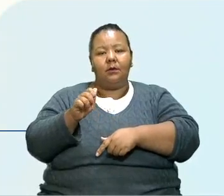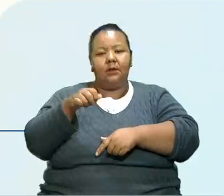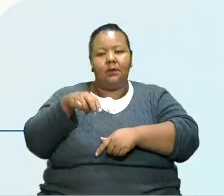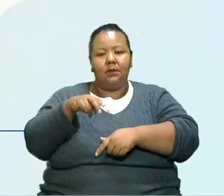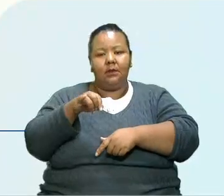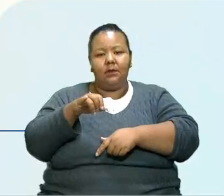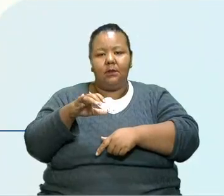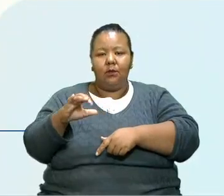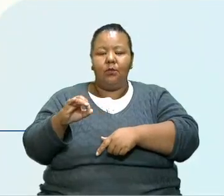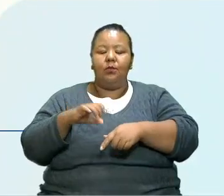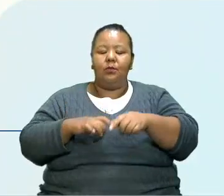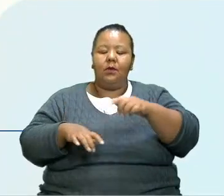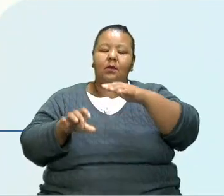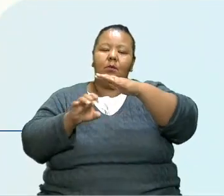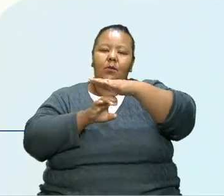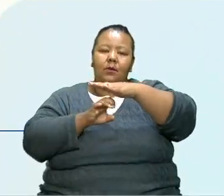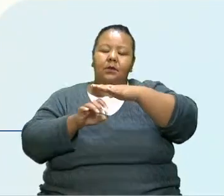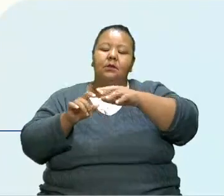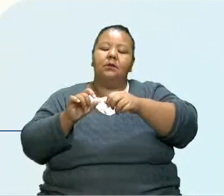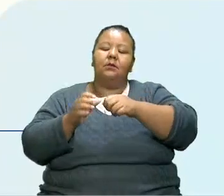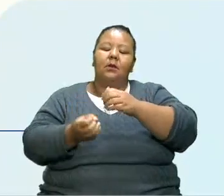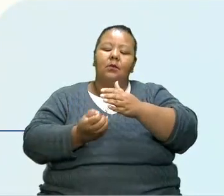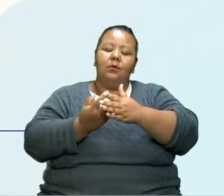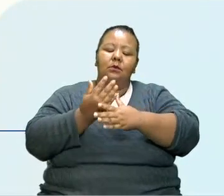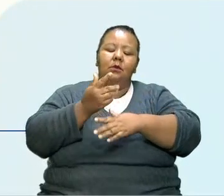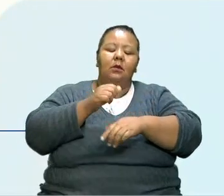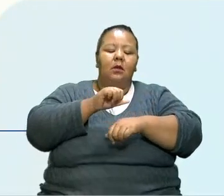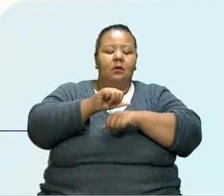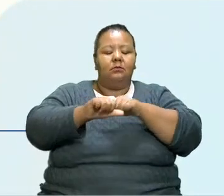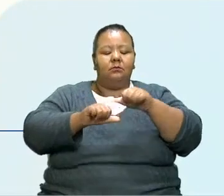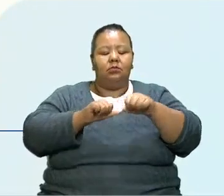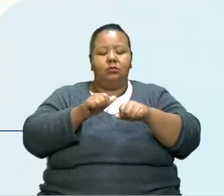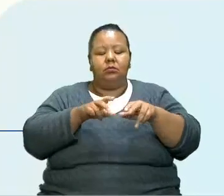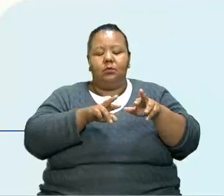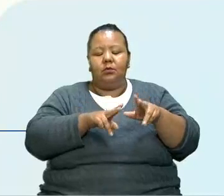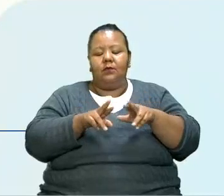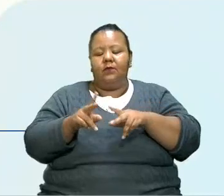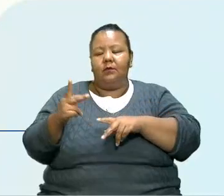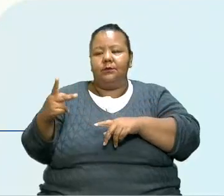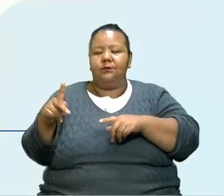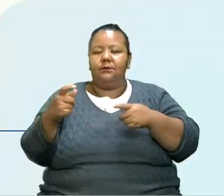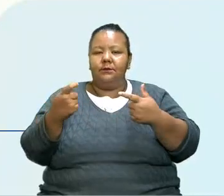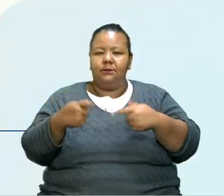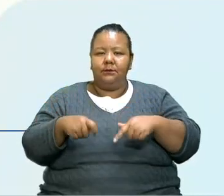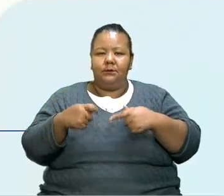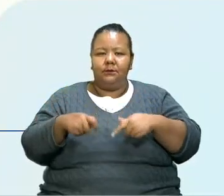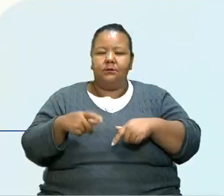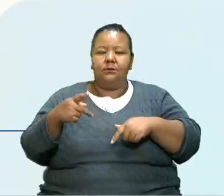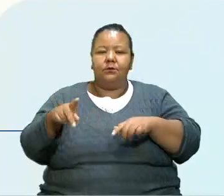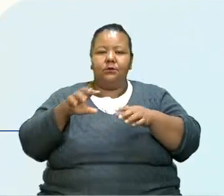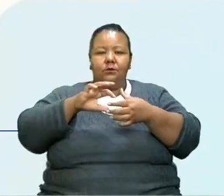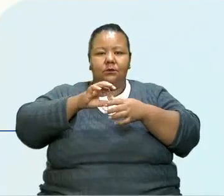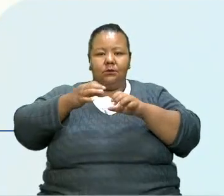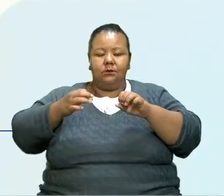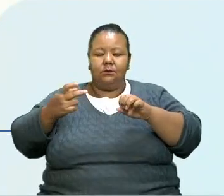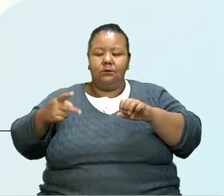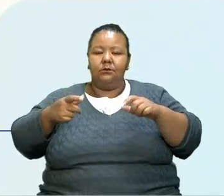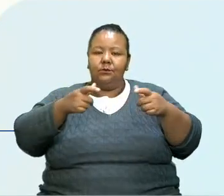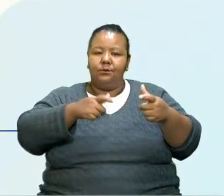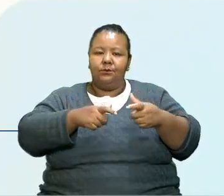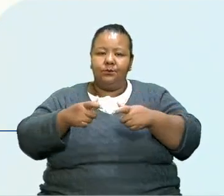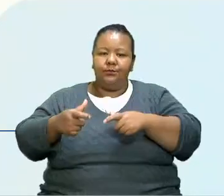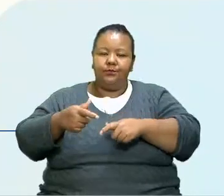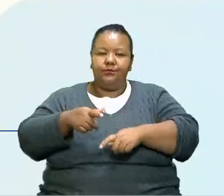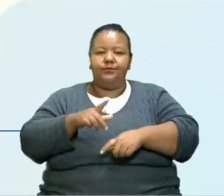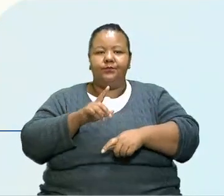uma empresa que vai montar as suas configurações conforme as suas necessidades daquele contexto, daquele ambiente.